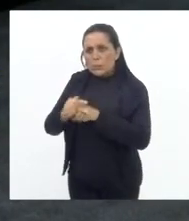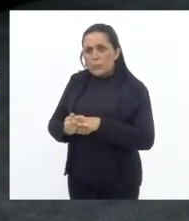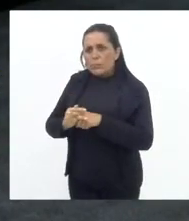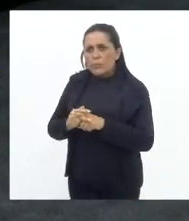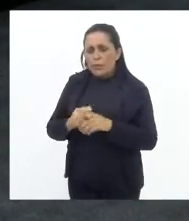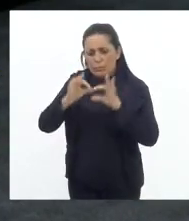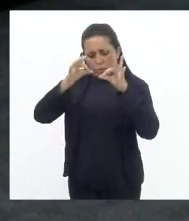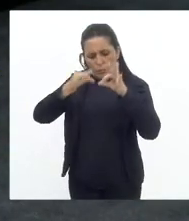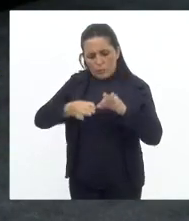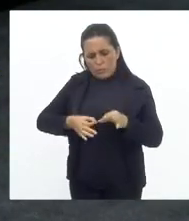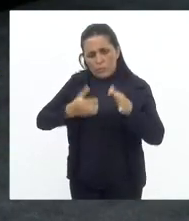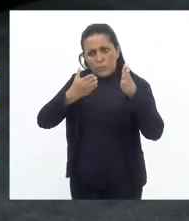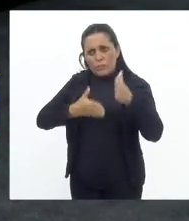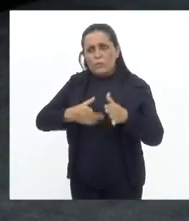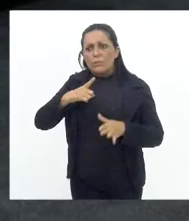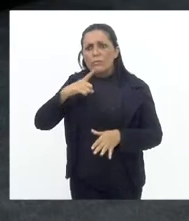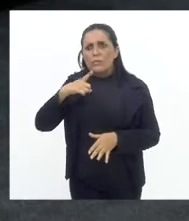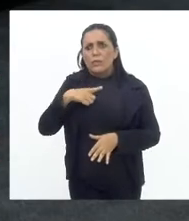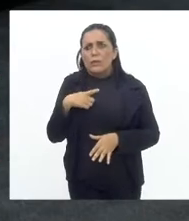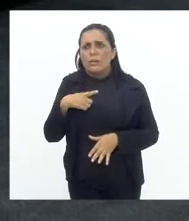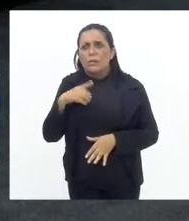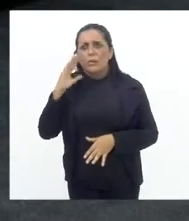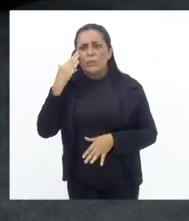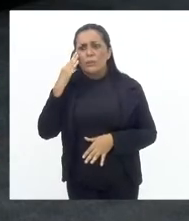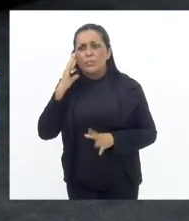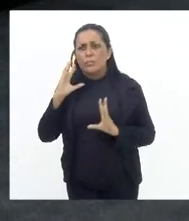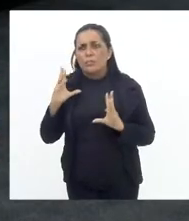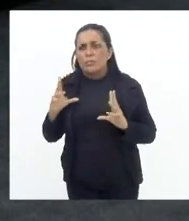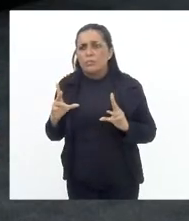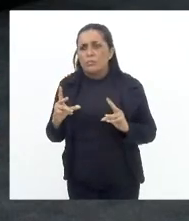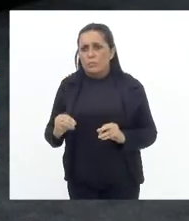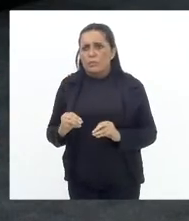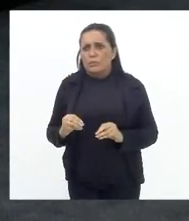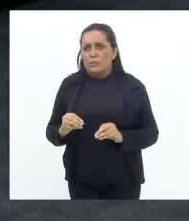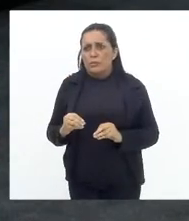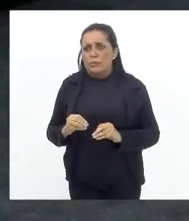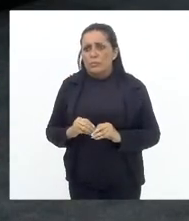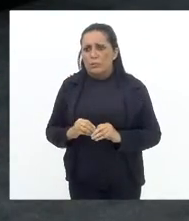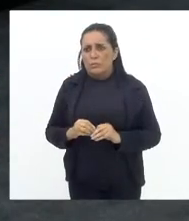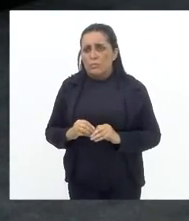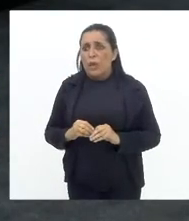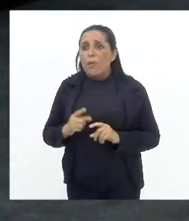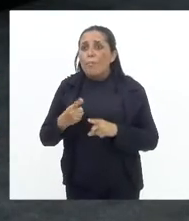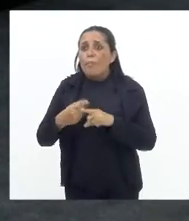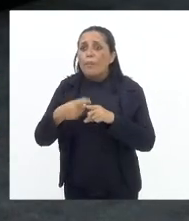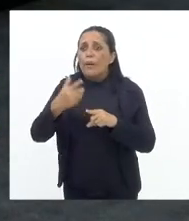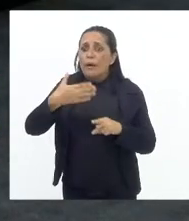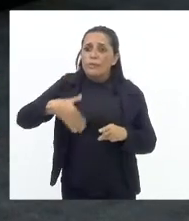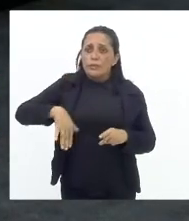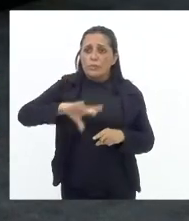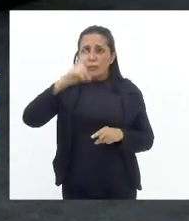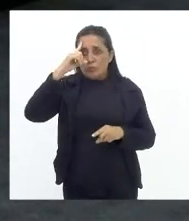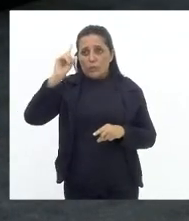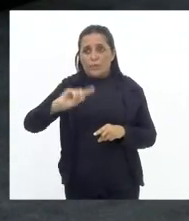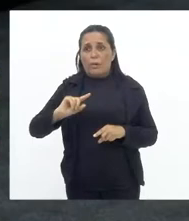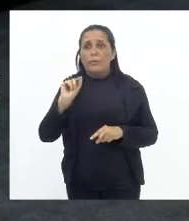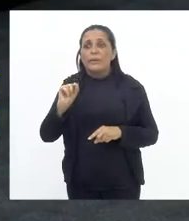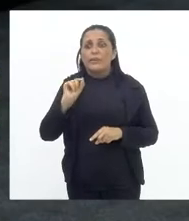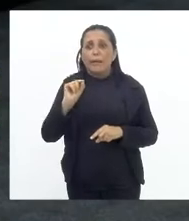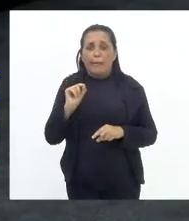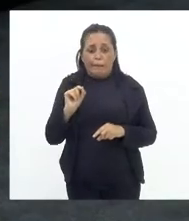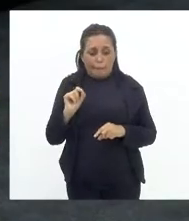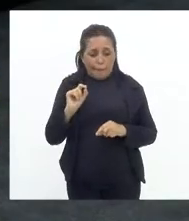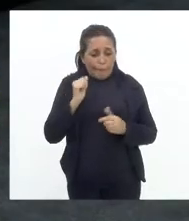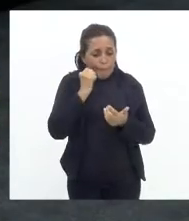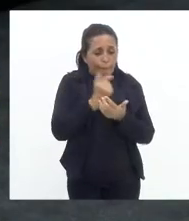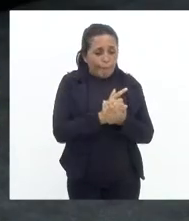para que se tenha num todo o entendimento e que se acabe com isso porque a gente não sabe quem é que está por